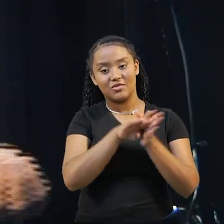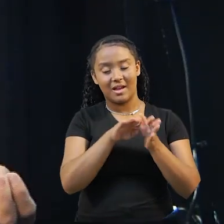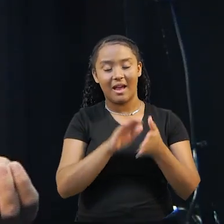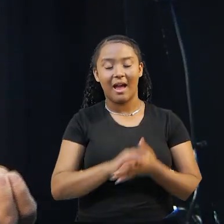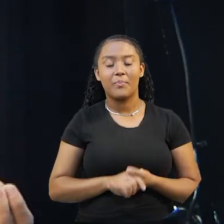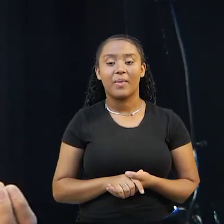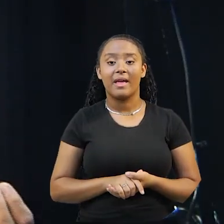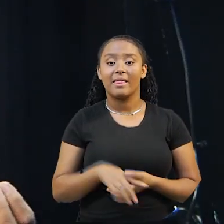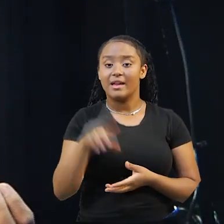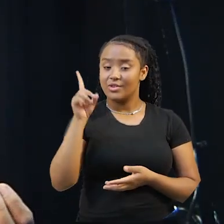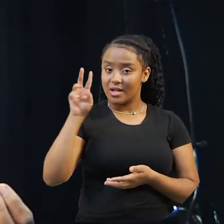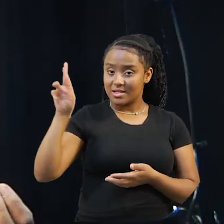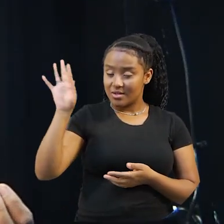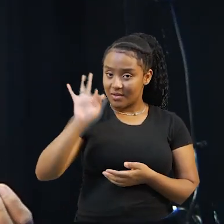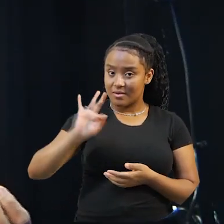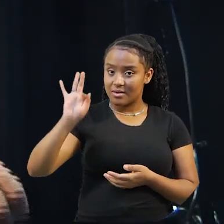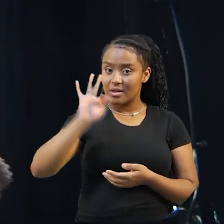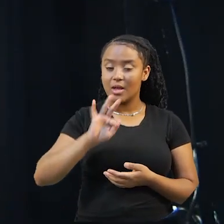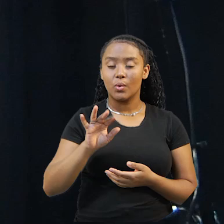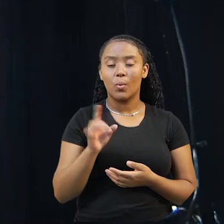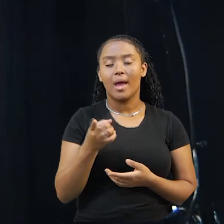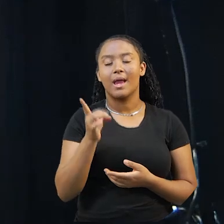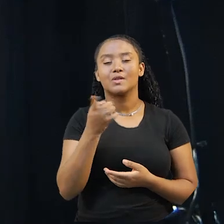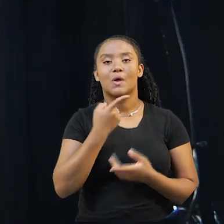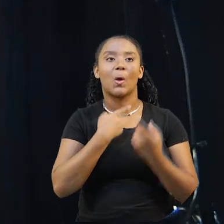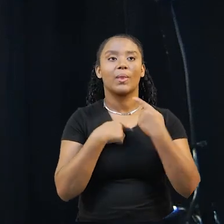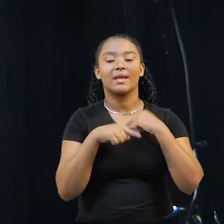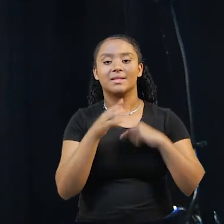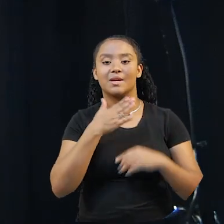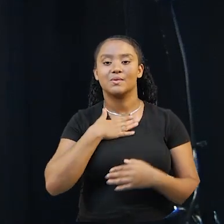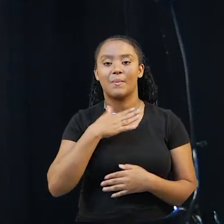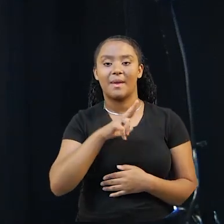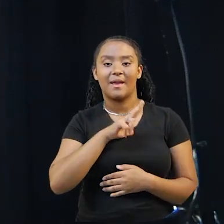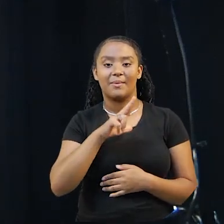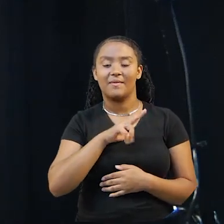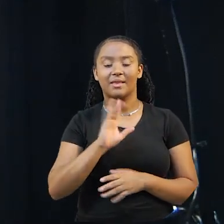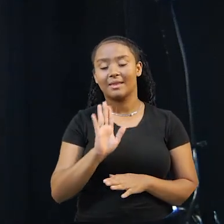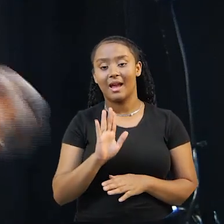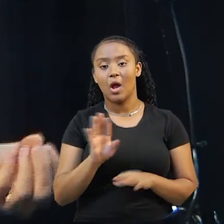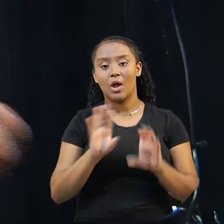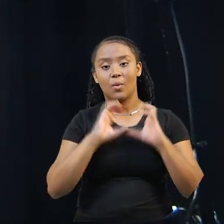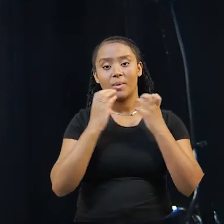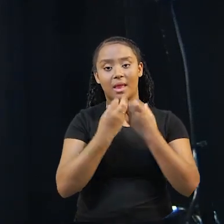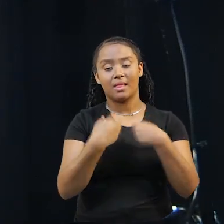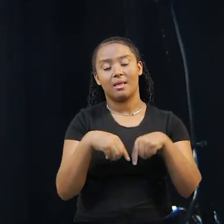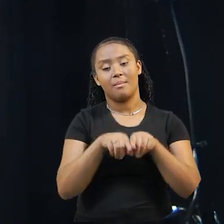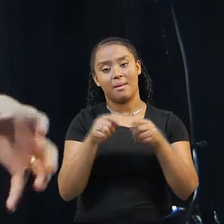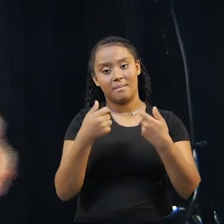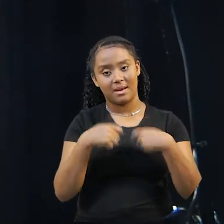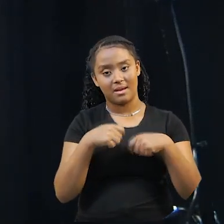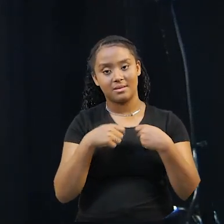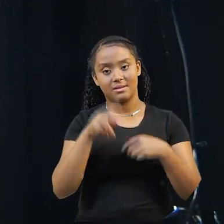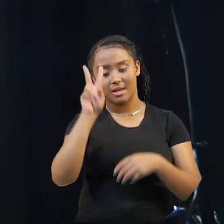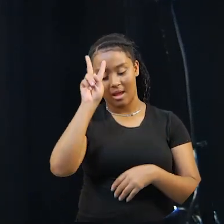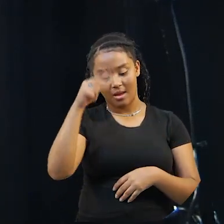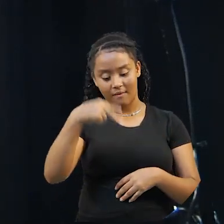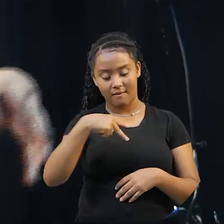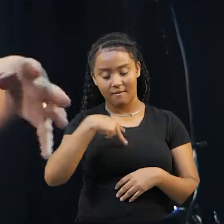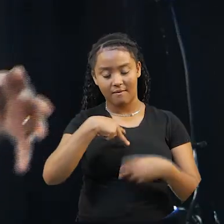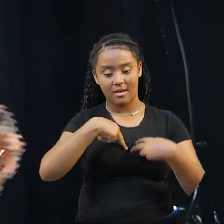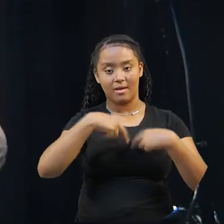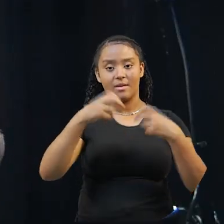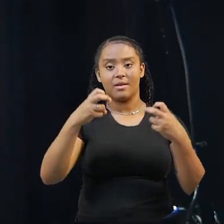para eu chegar à direção da faculdade, não tinha que ser um desejo meu só, né? Eu acho que a comunidade precisava